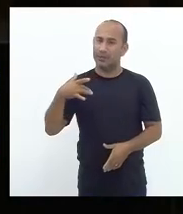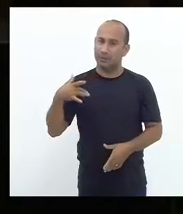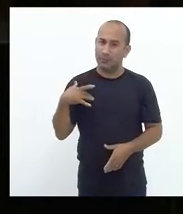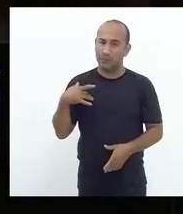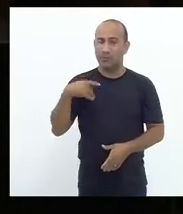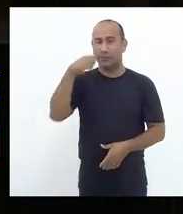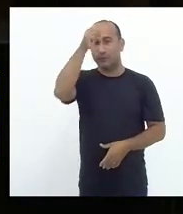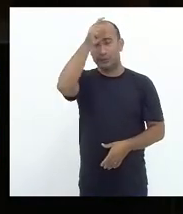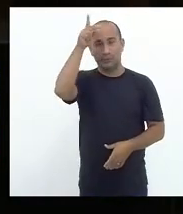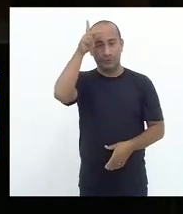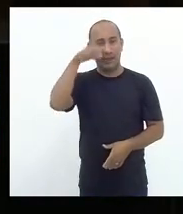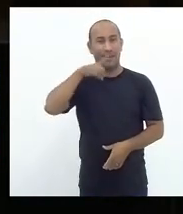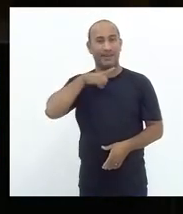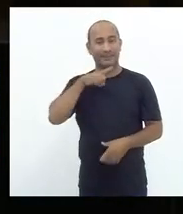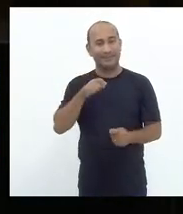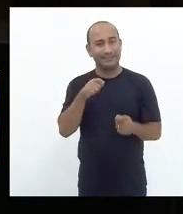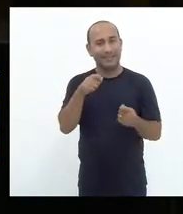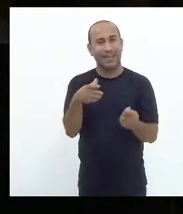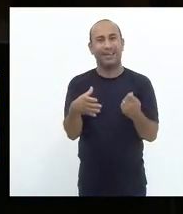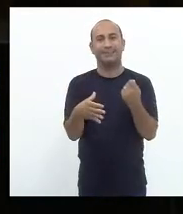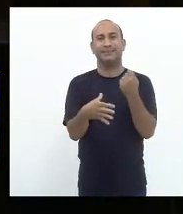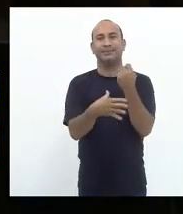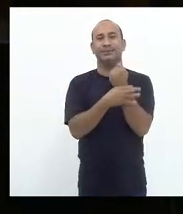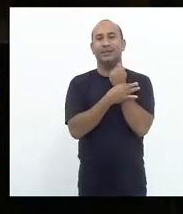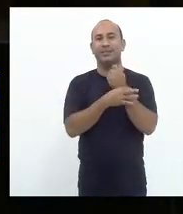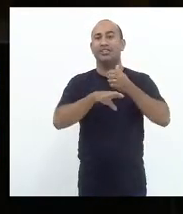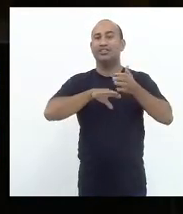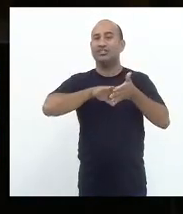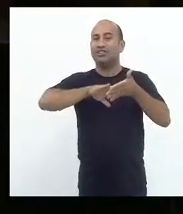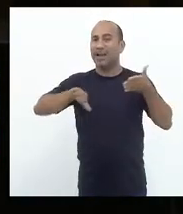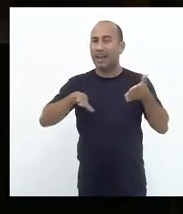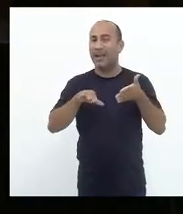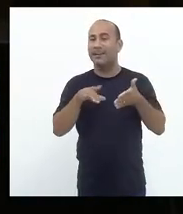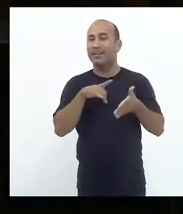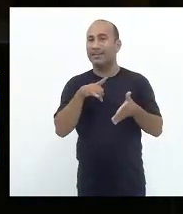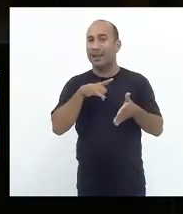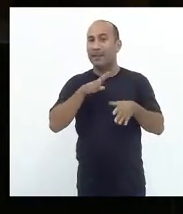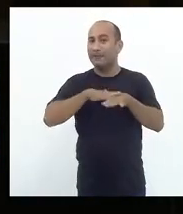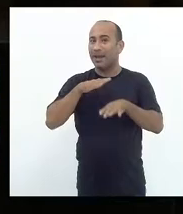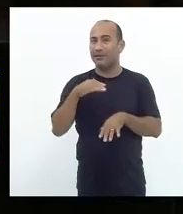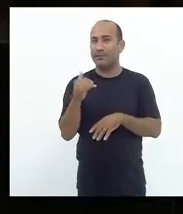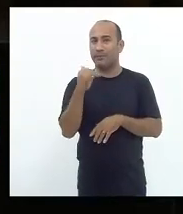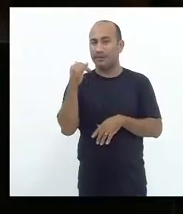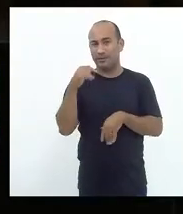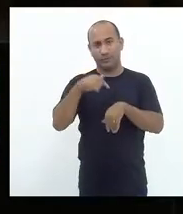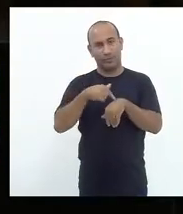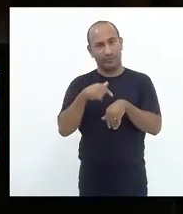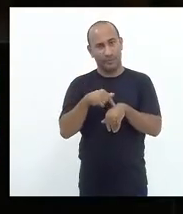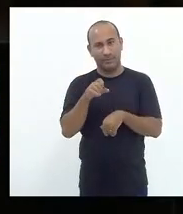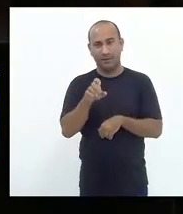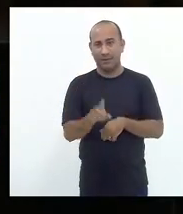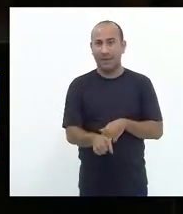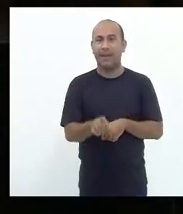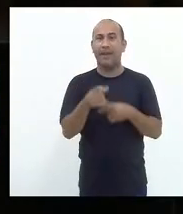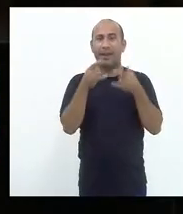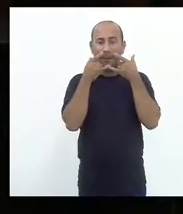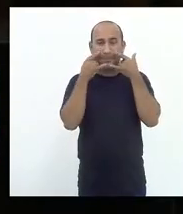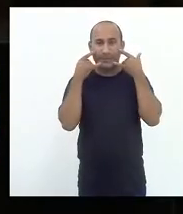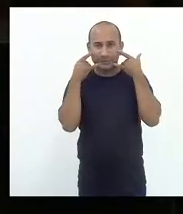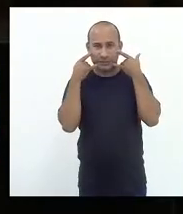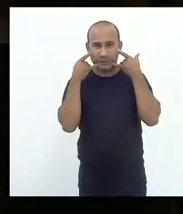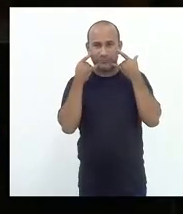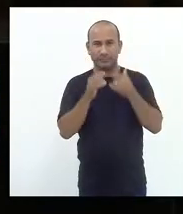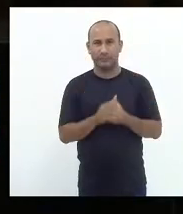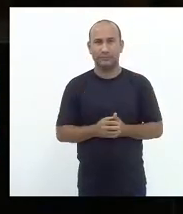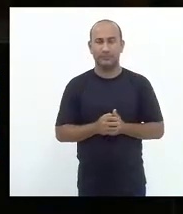que nos dê segurança de tirar aquilo que a gente tem de mais fundamental nesse momento, que são essas